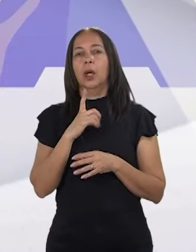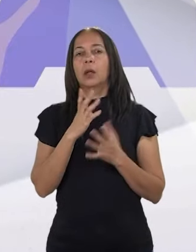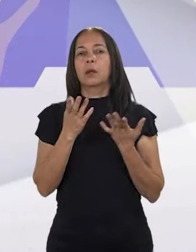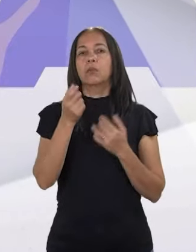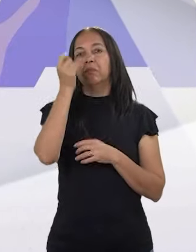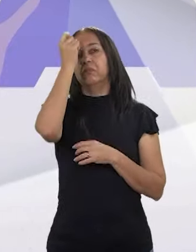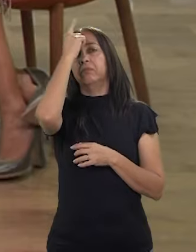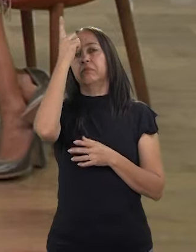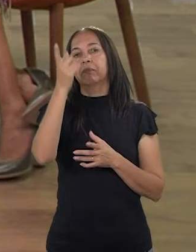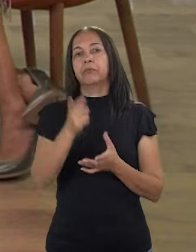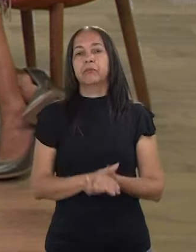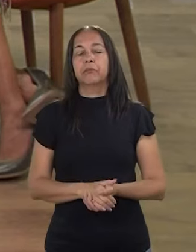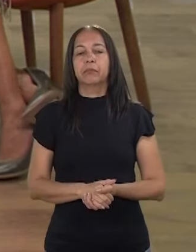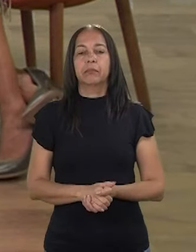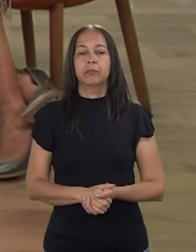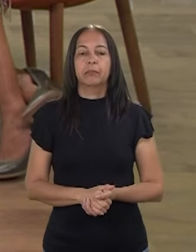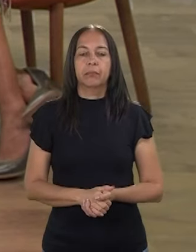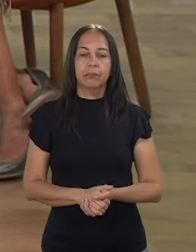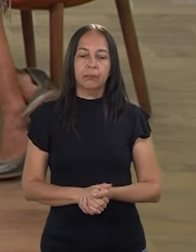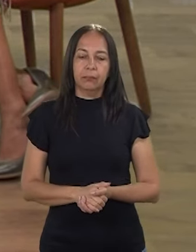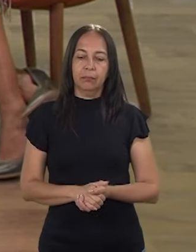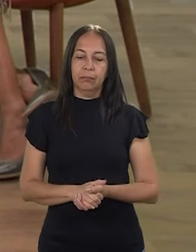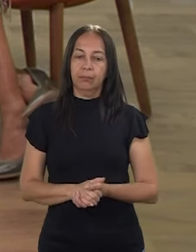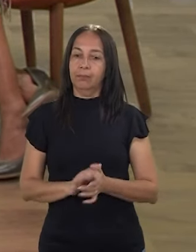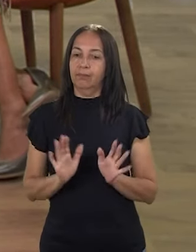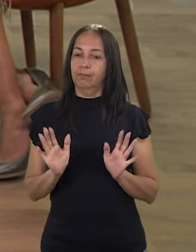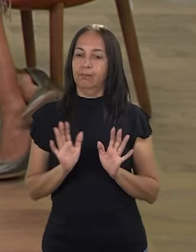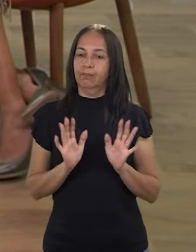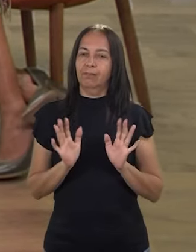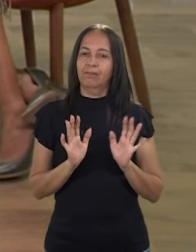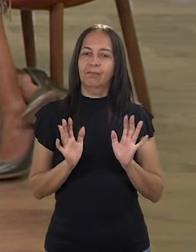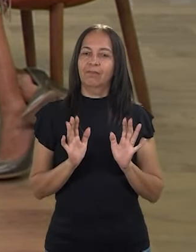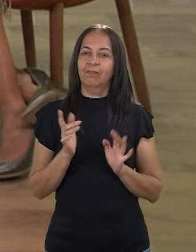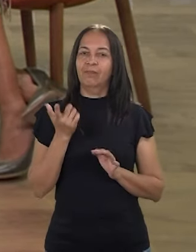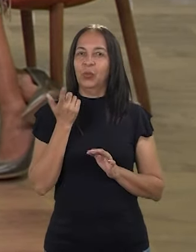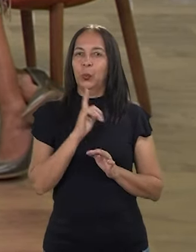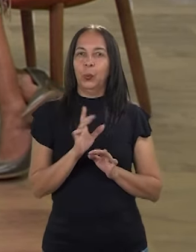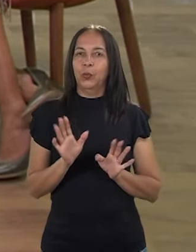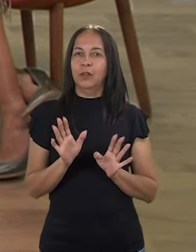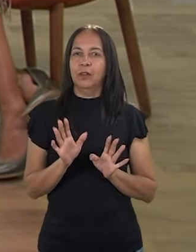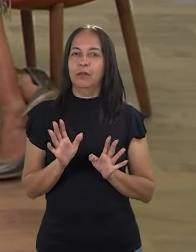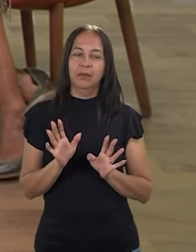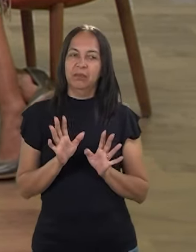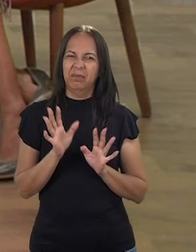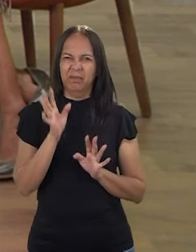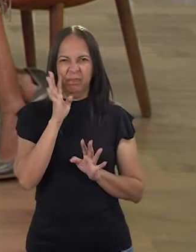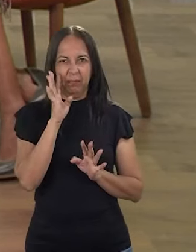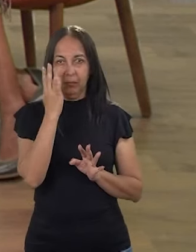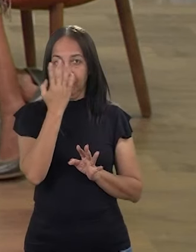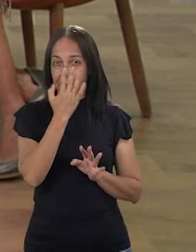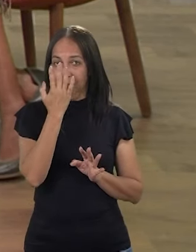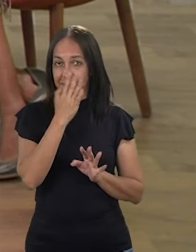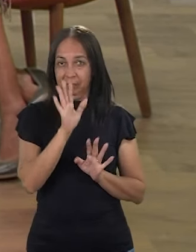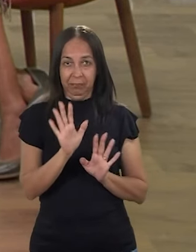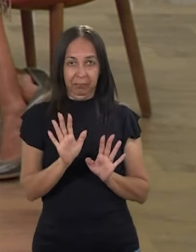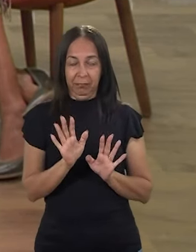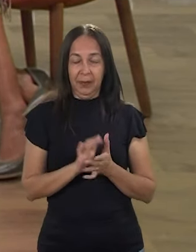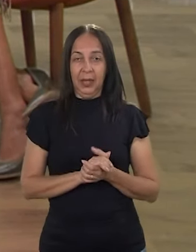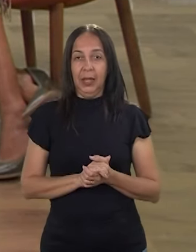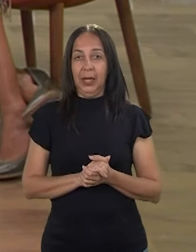termômetro eu não consigo não não não não vejo não não não